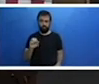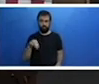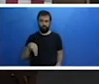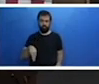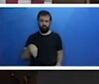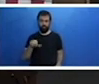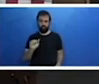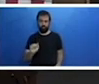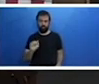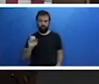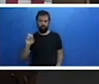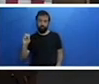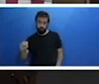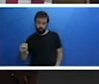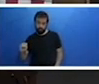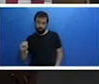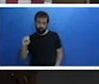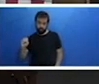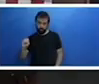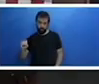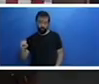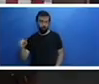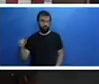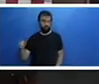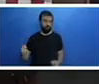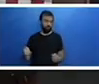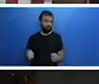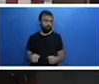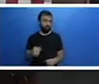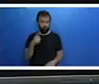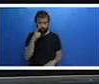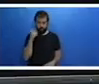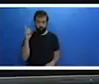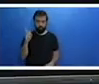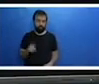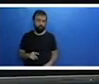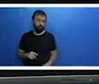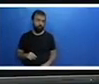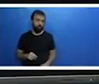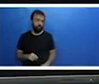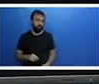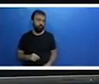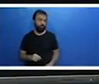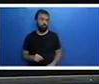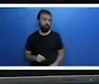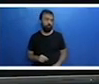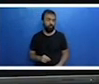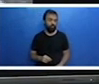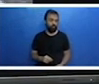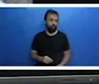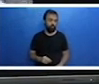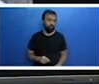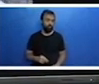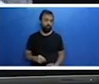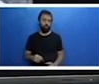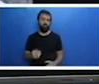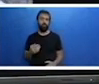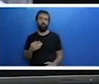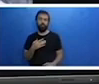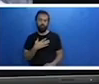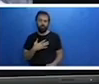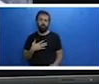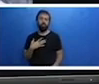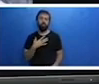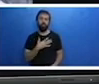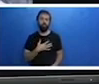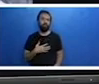damas. Vamos ver. Aqui, ó, os jogos de raciocínio, damas e xadrez. Olha que esporte